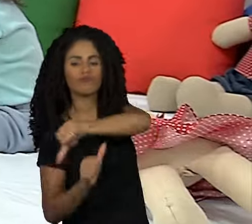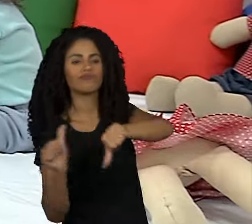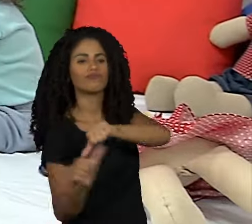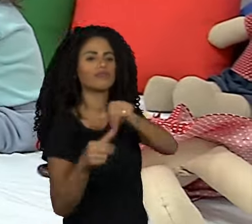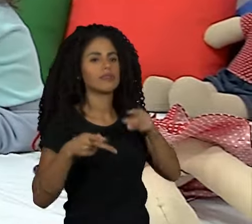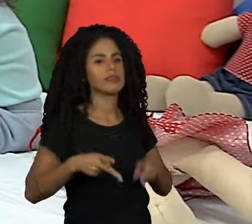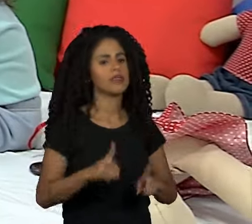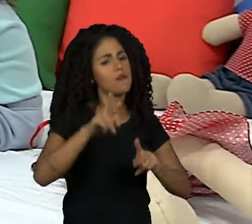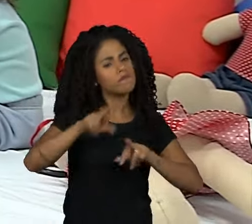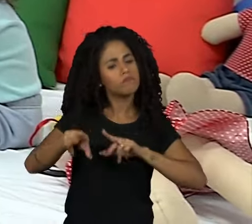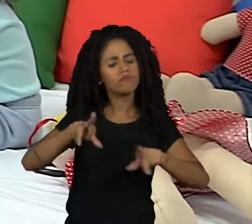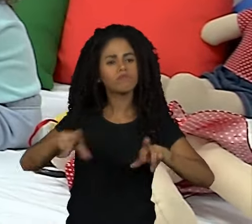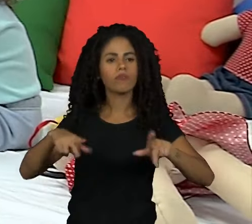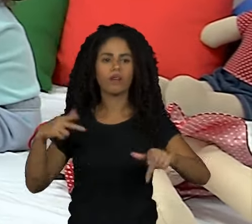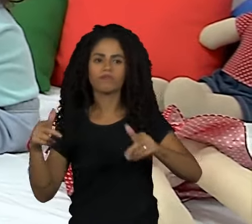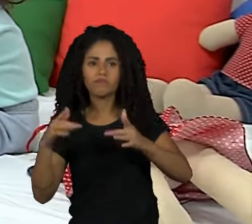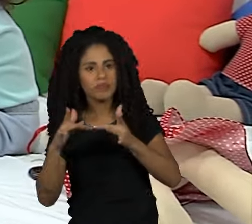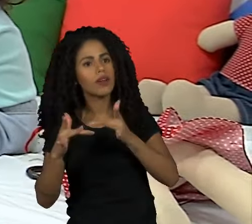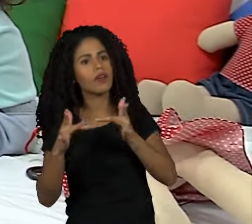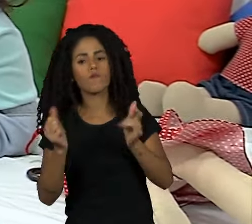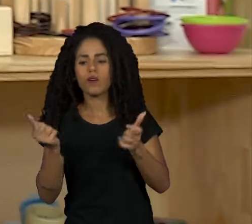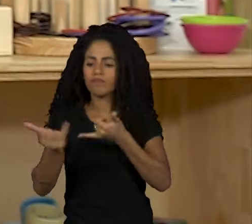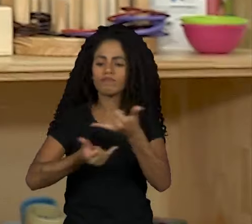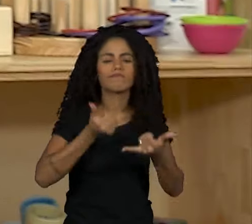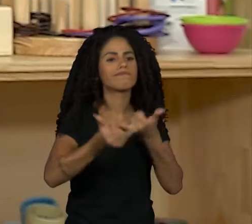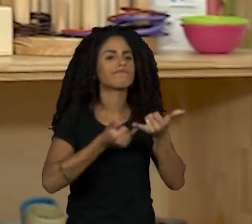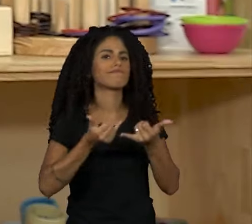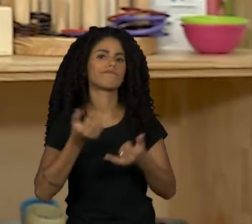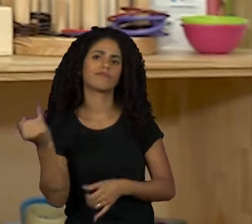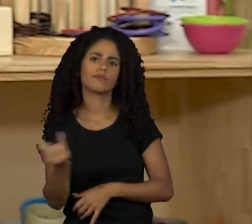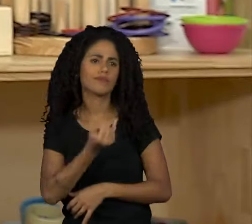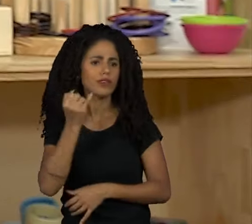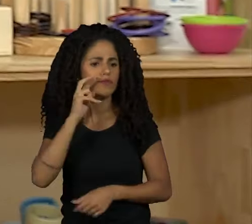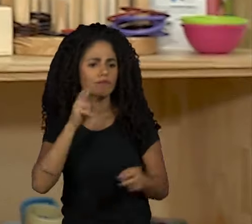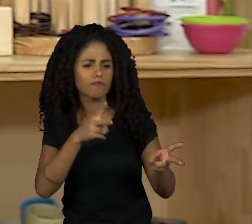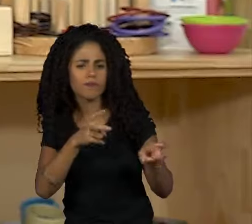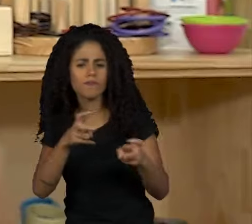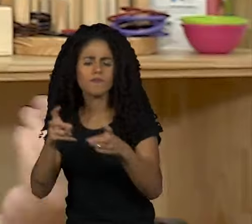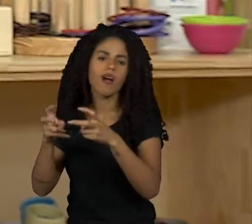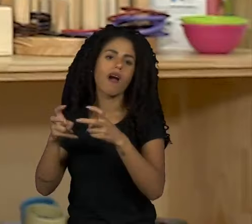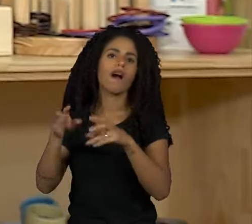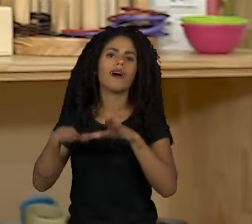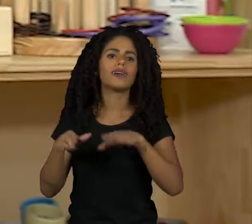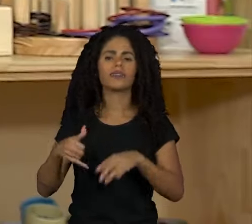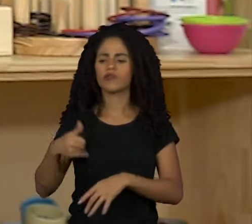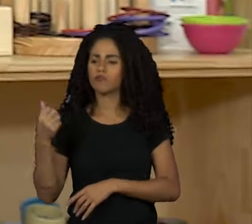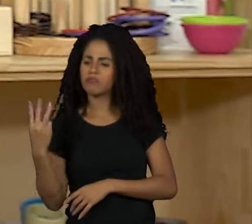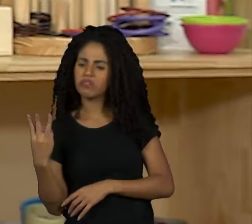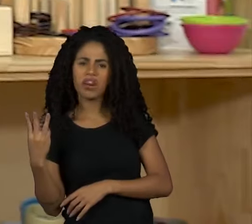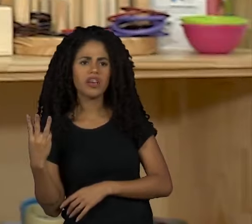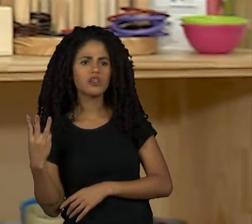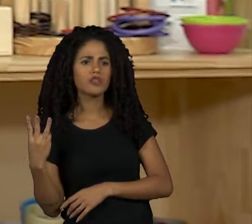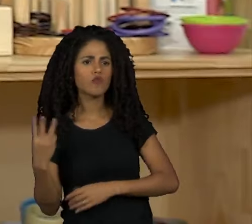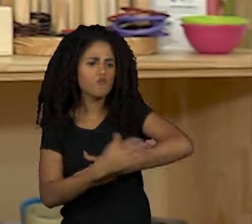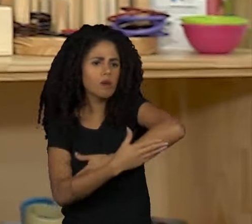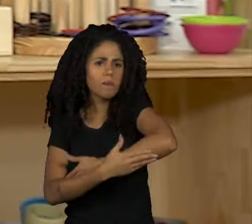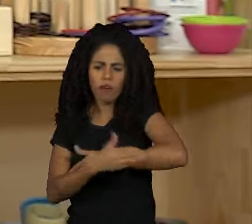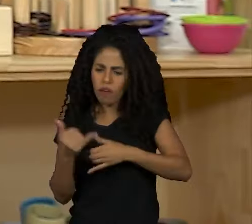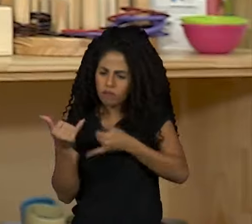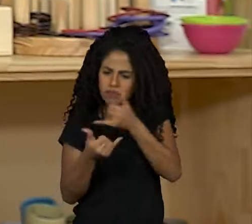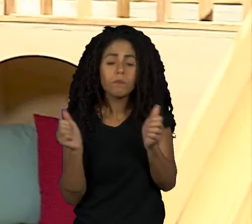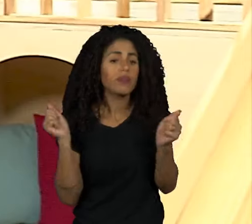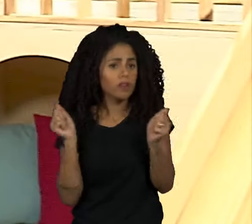tem crianças diferentes, eles brincam bastante. Você vê crianças, o de 3 aninhos brincando com o bebezinho,